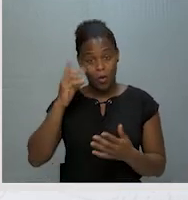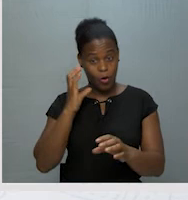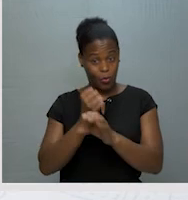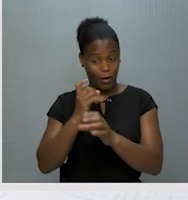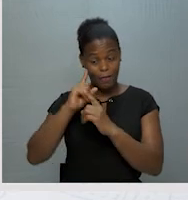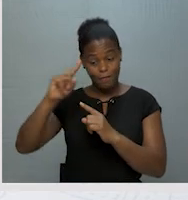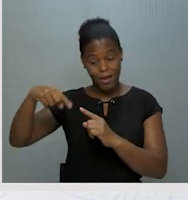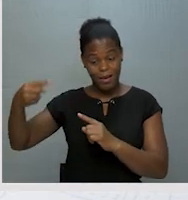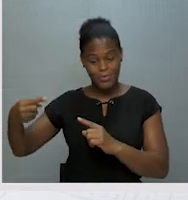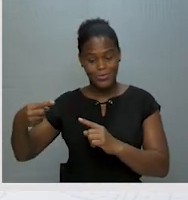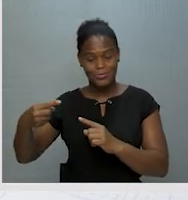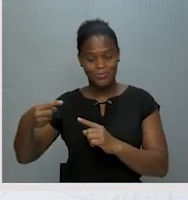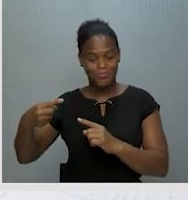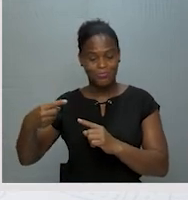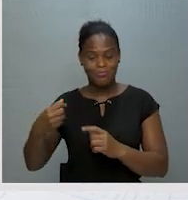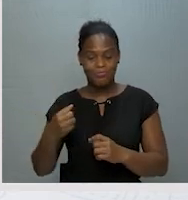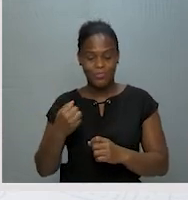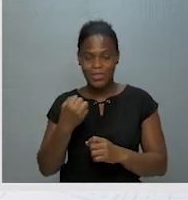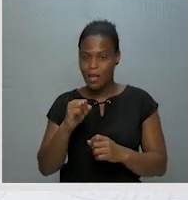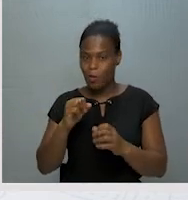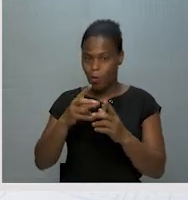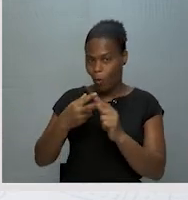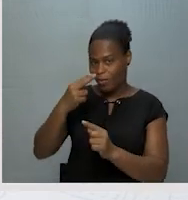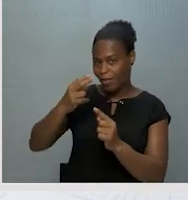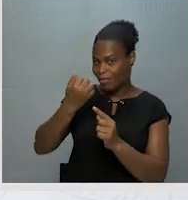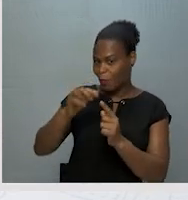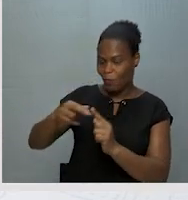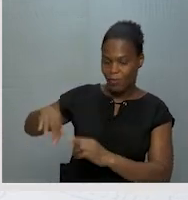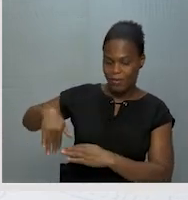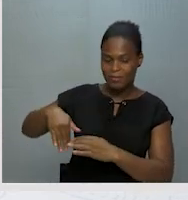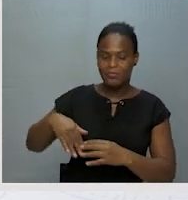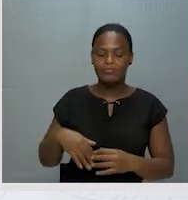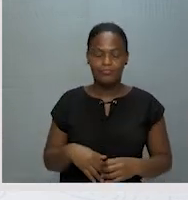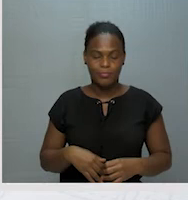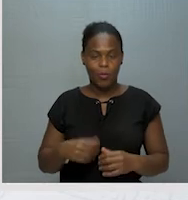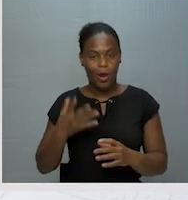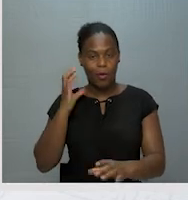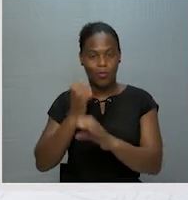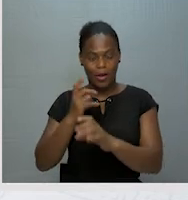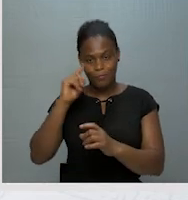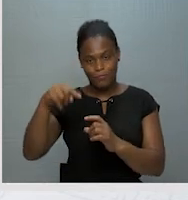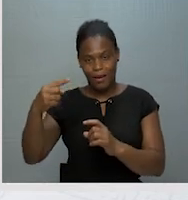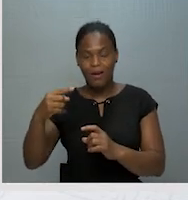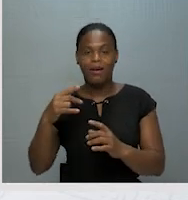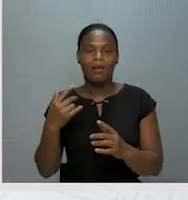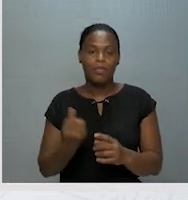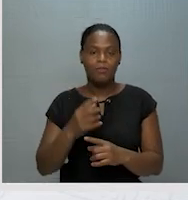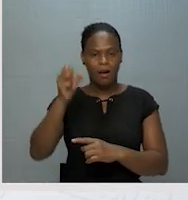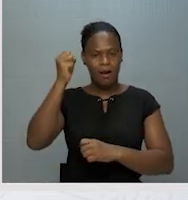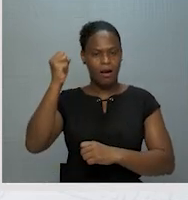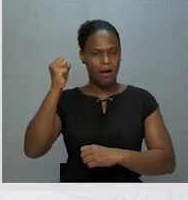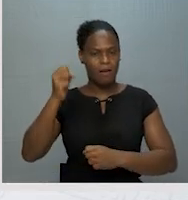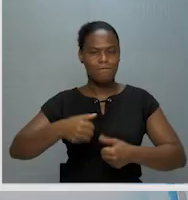autocarro, o não sei e fica assim. Quando viajo no autocarro, devo